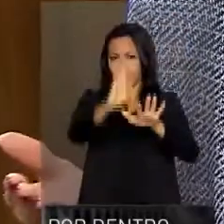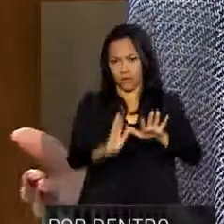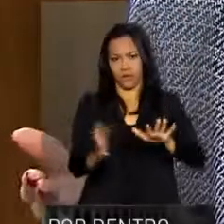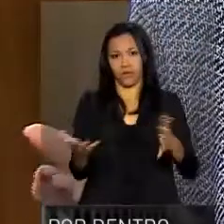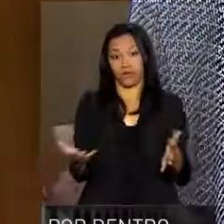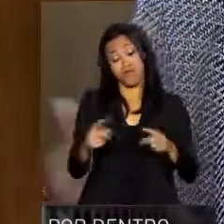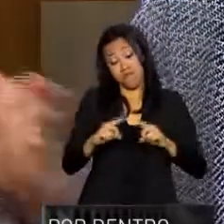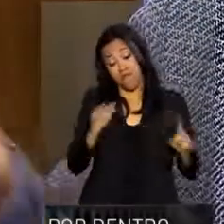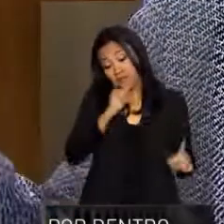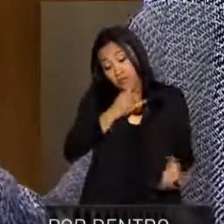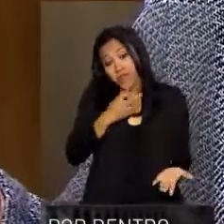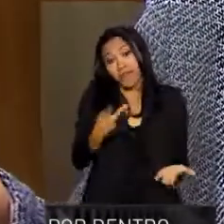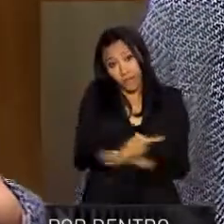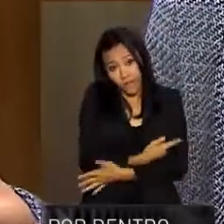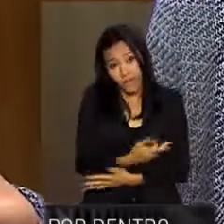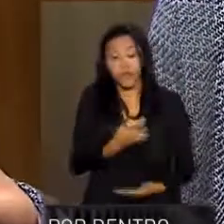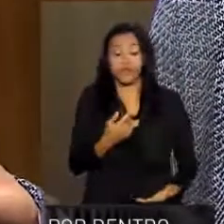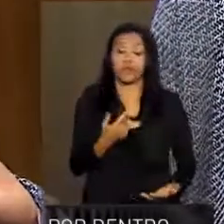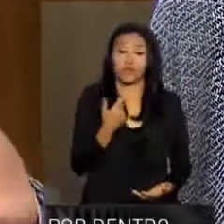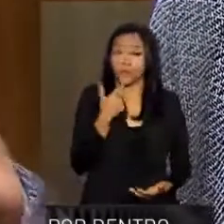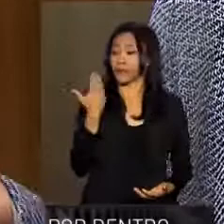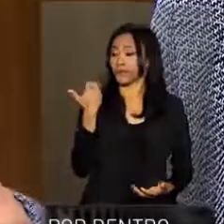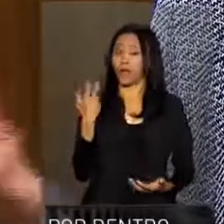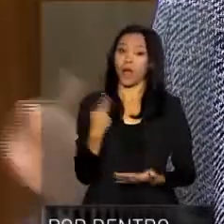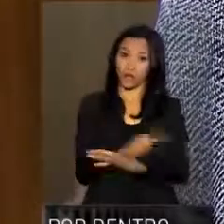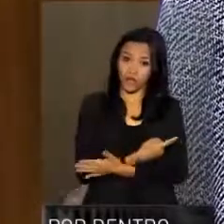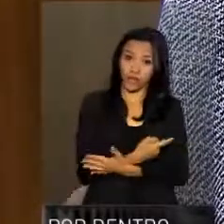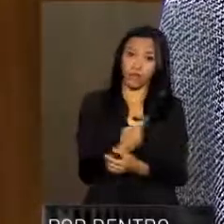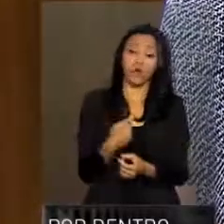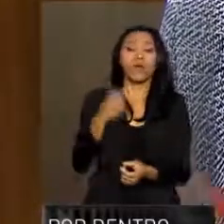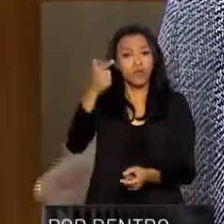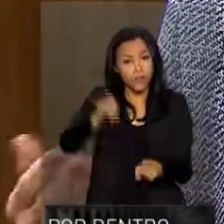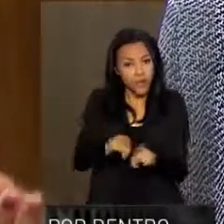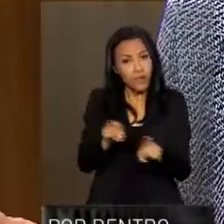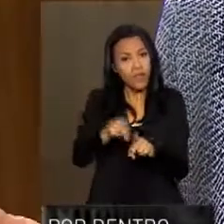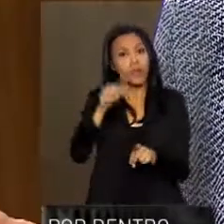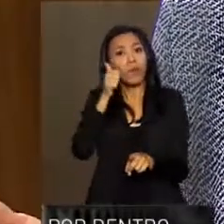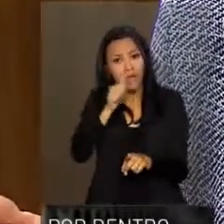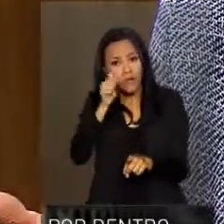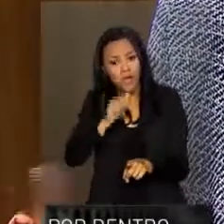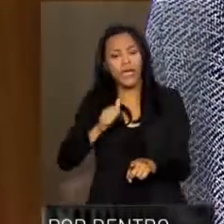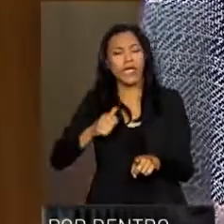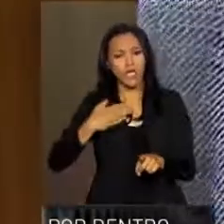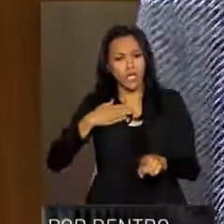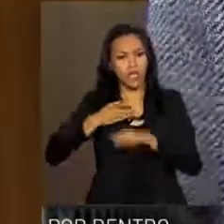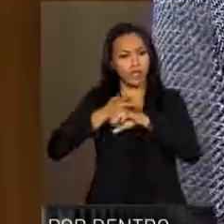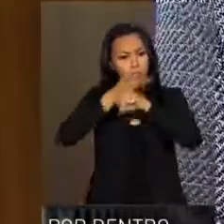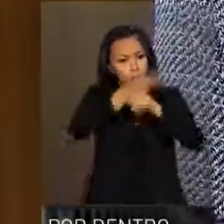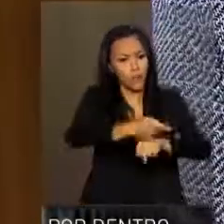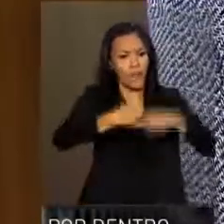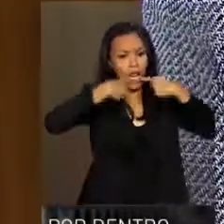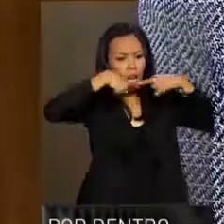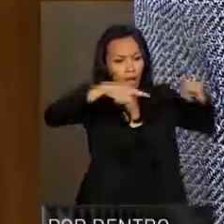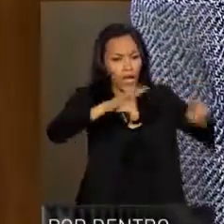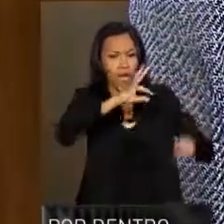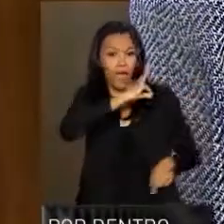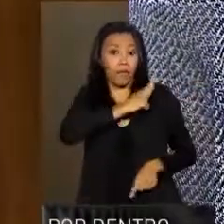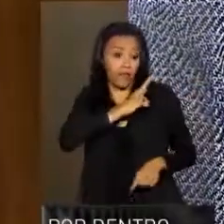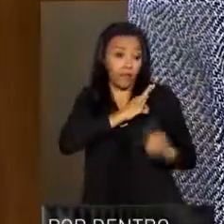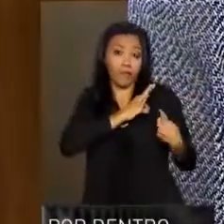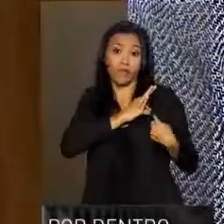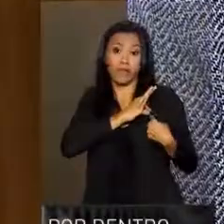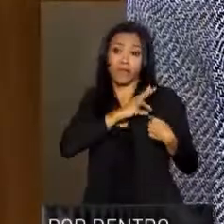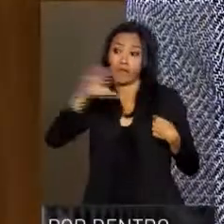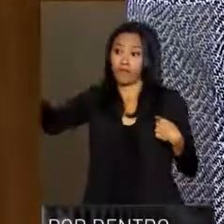mais infelizmente acontece não tivemos um caso recente também de uma mulher que denunciou ea polícia foi colocou ela eo